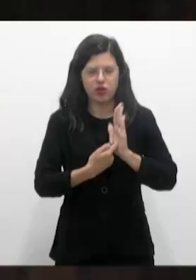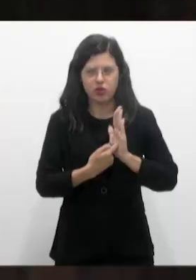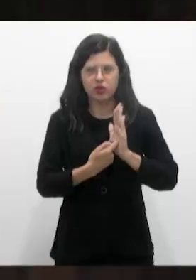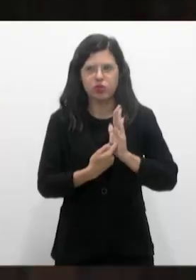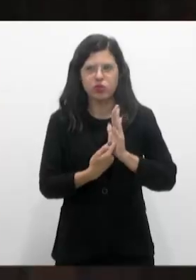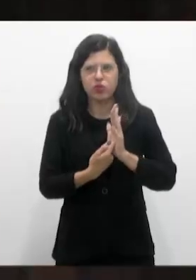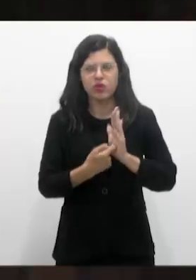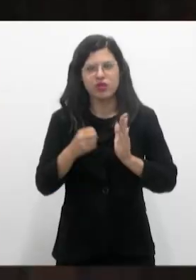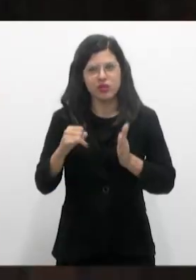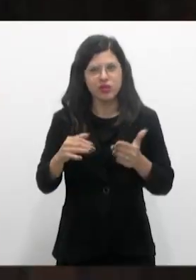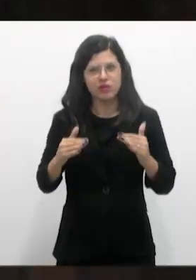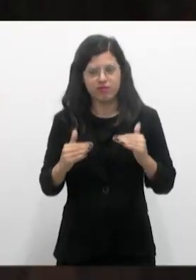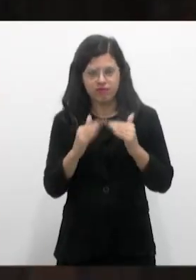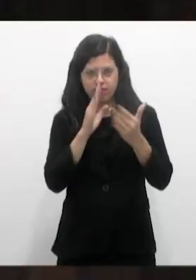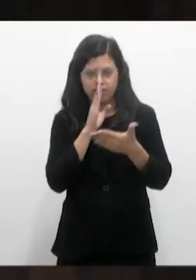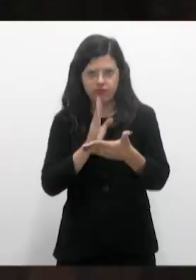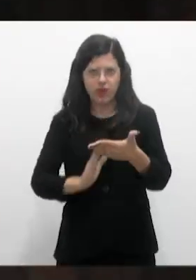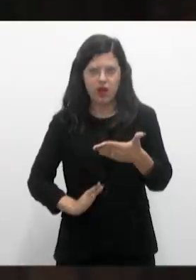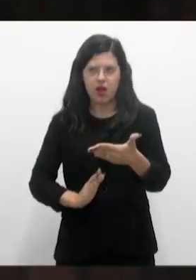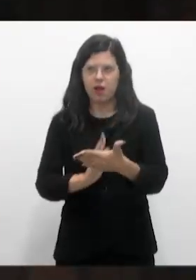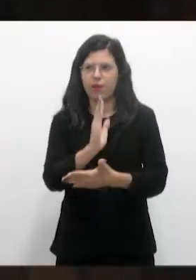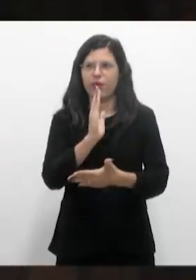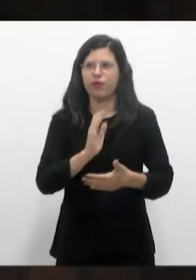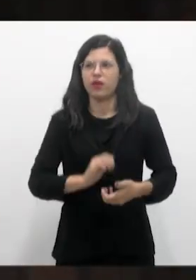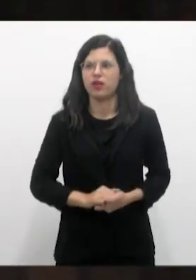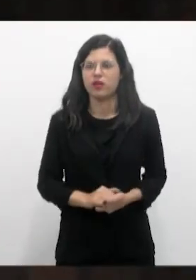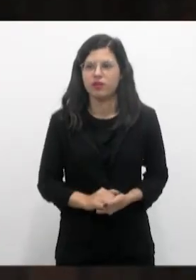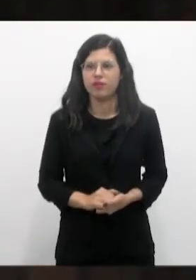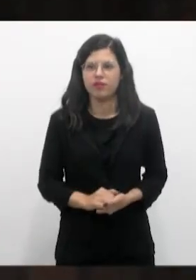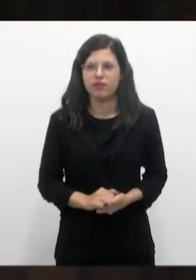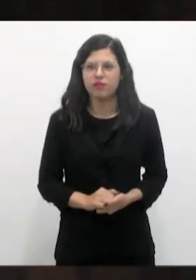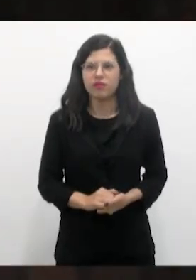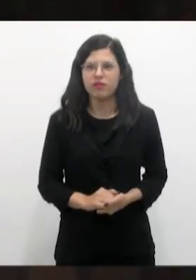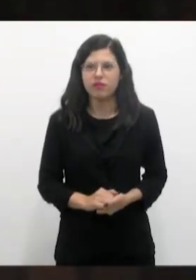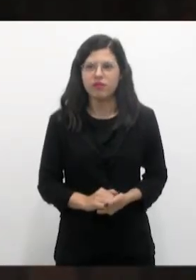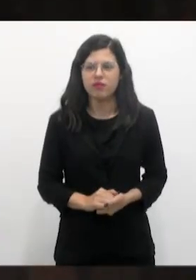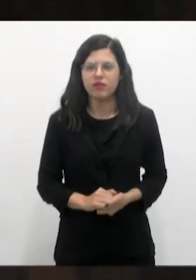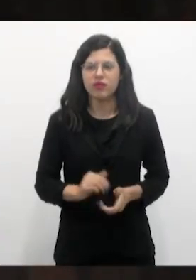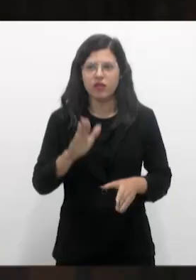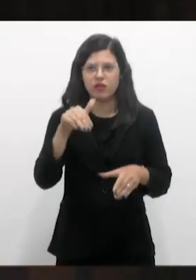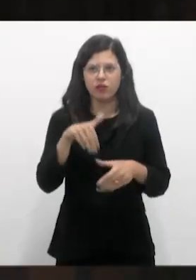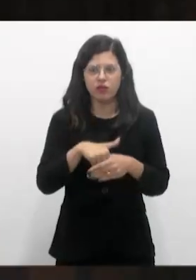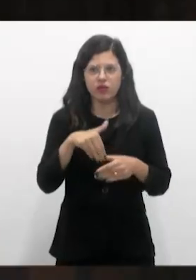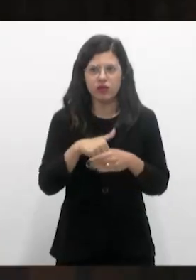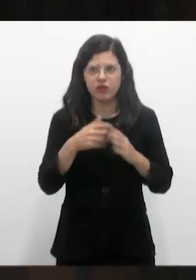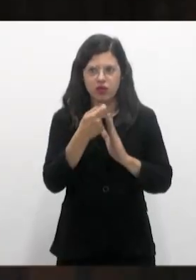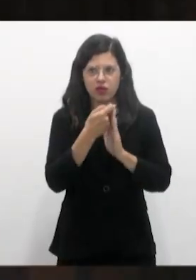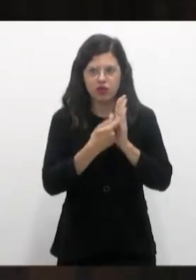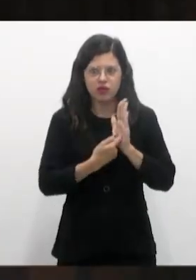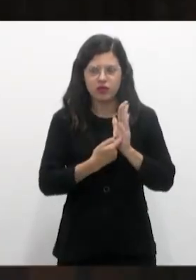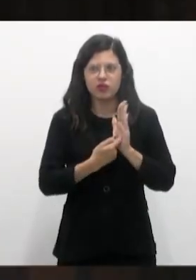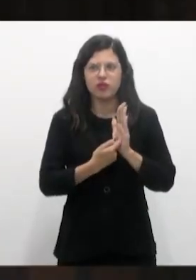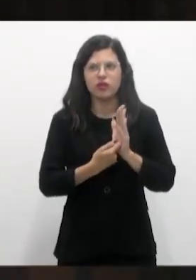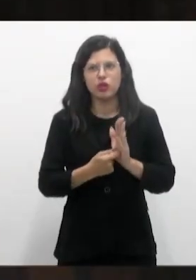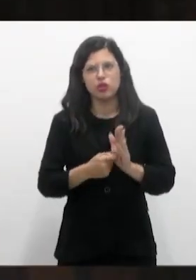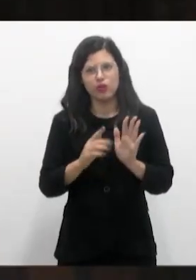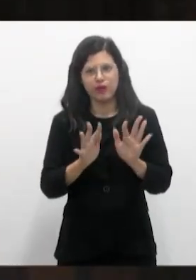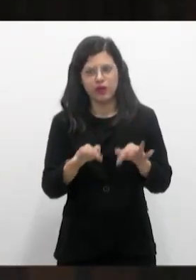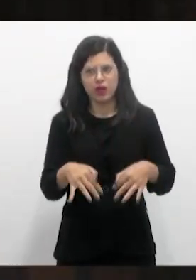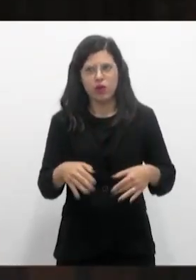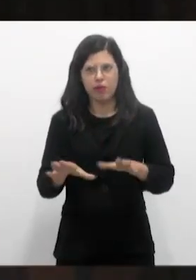Os senhores que aprovam permaneçam como estão. Aprovado. Em votação a redação do vencido assim